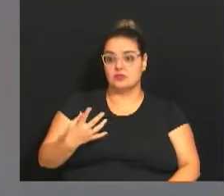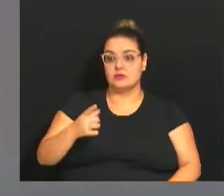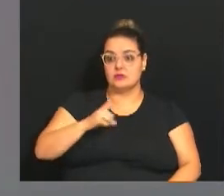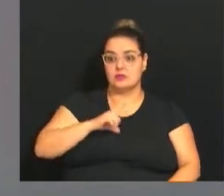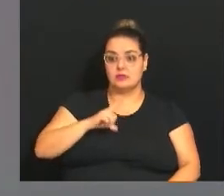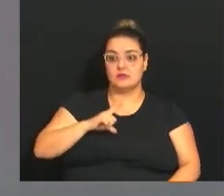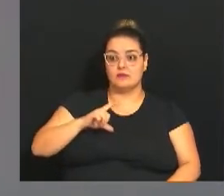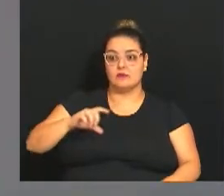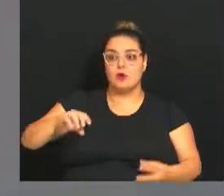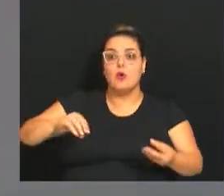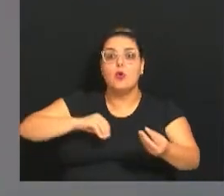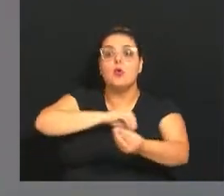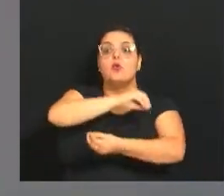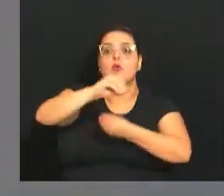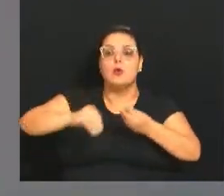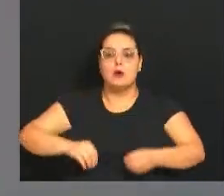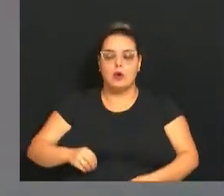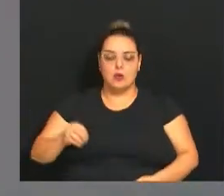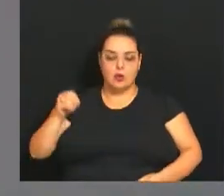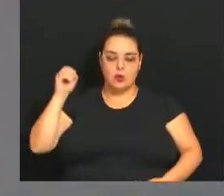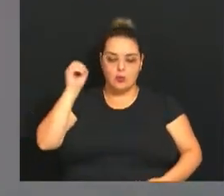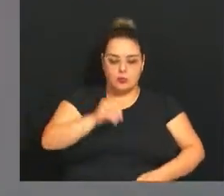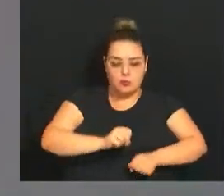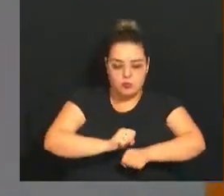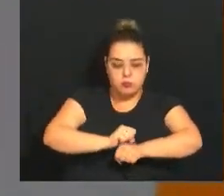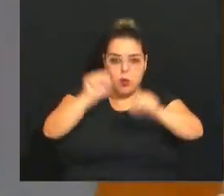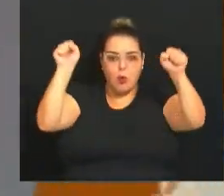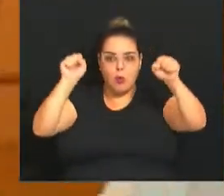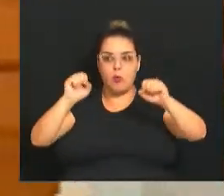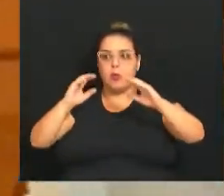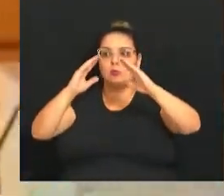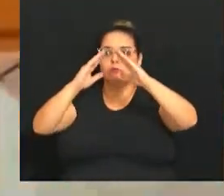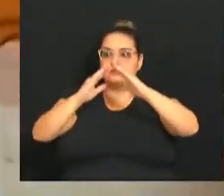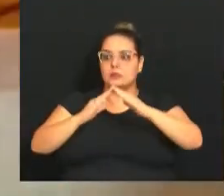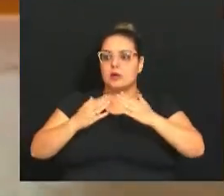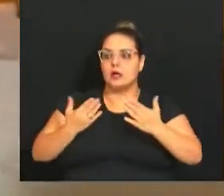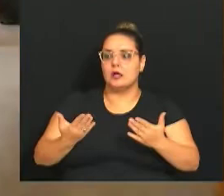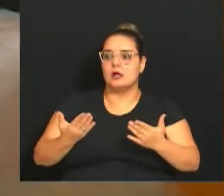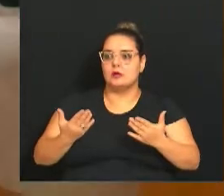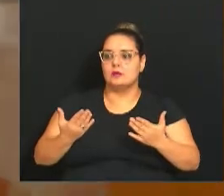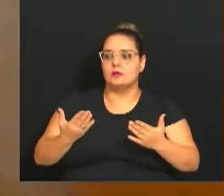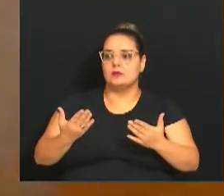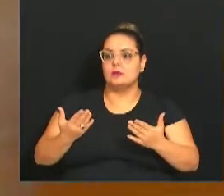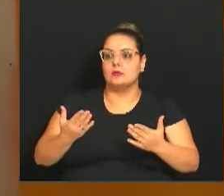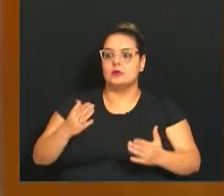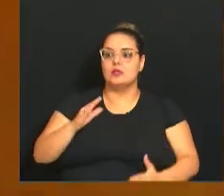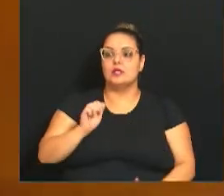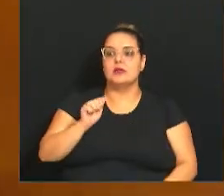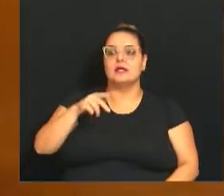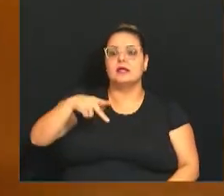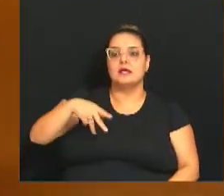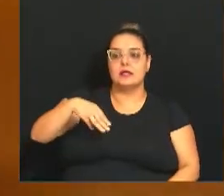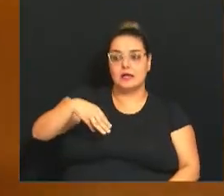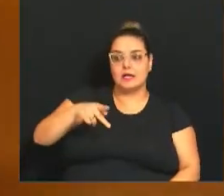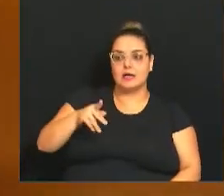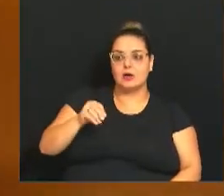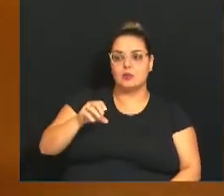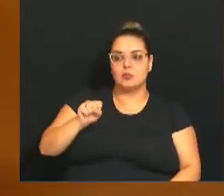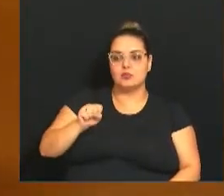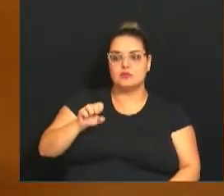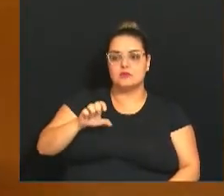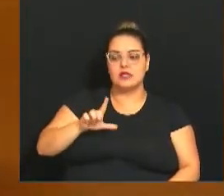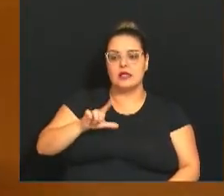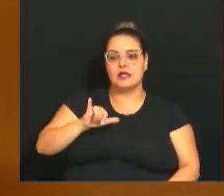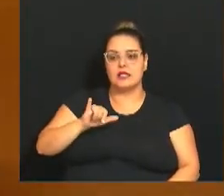certo bombardeio em algumas casas do bairro de Campos Elíseos, e essa pesquisa deles